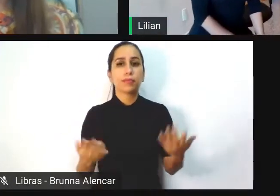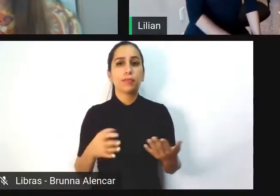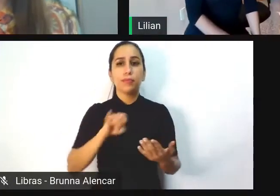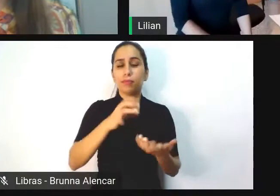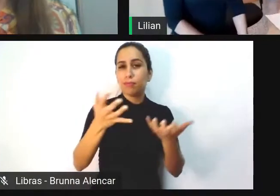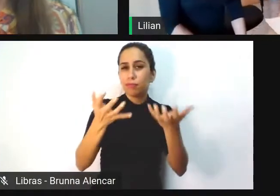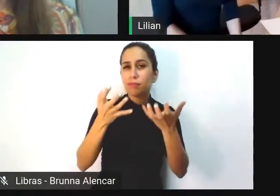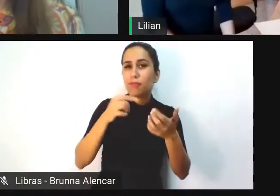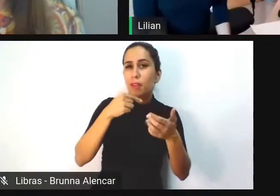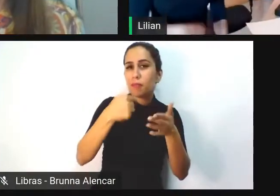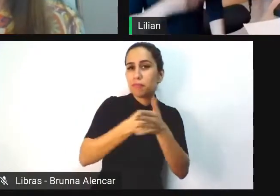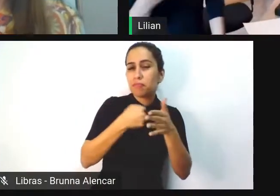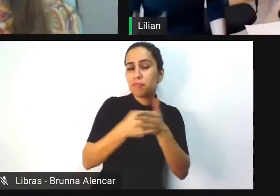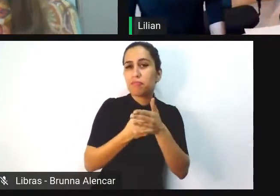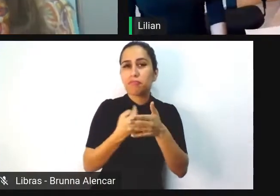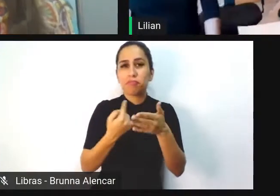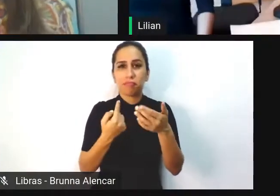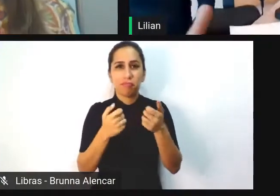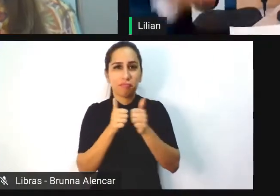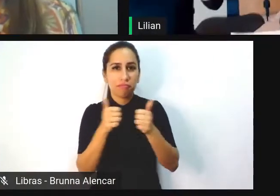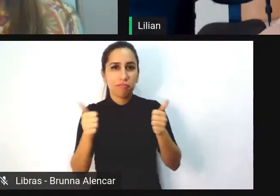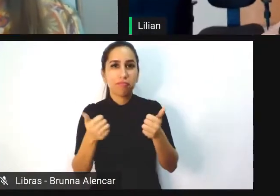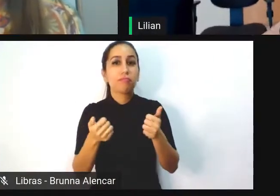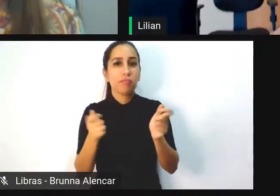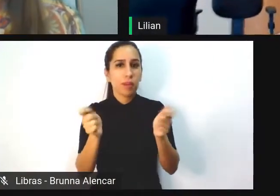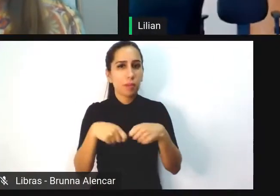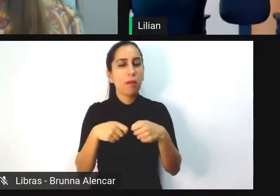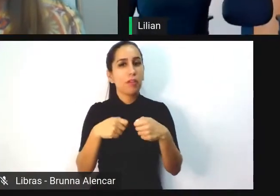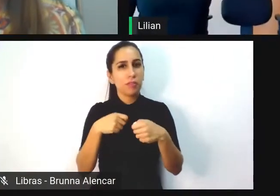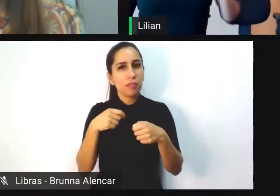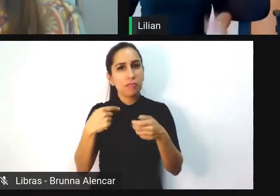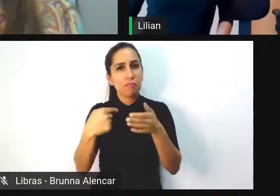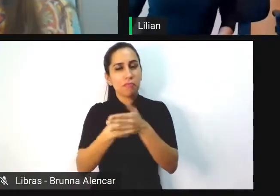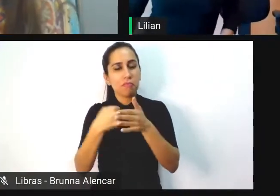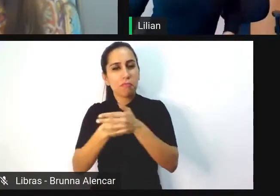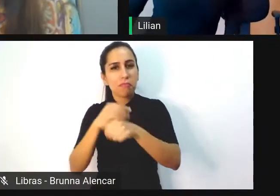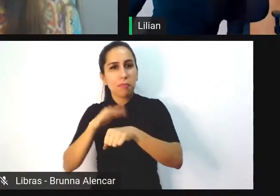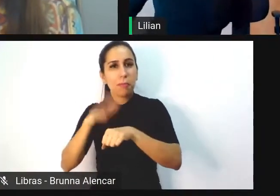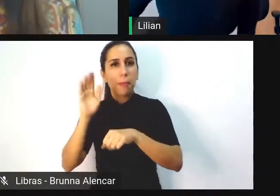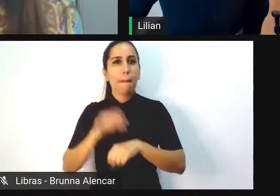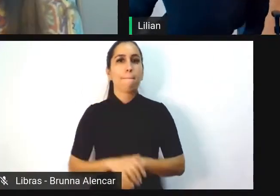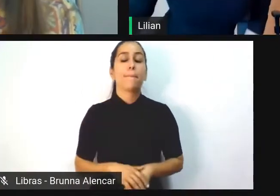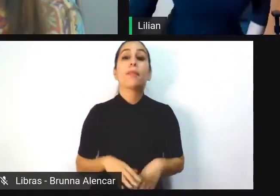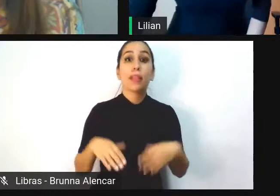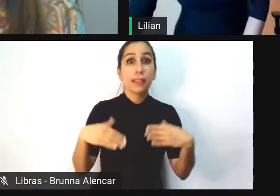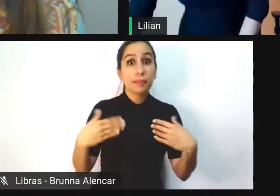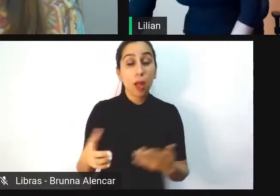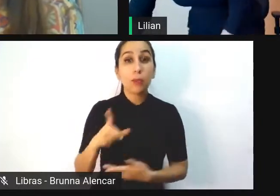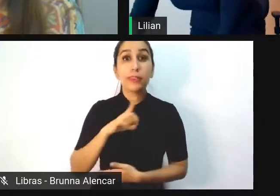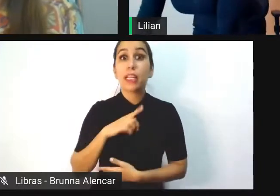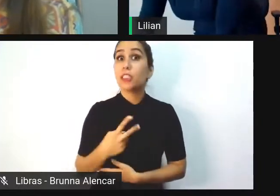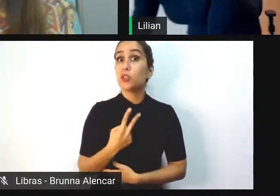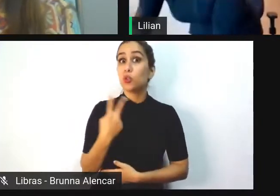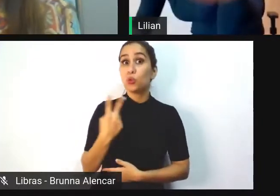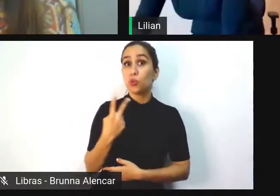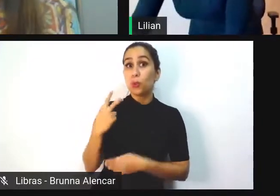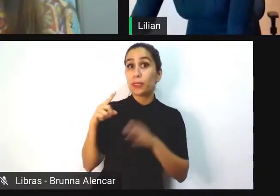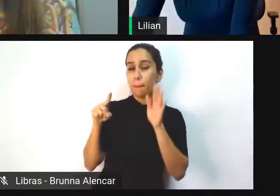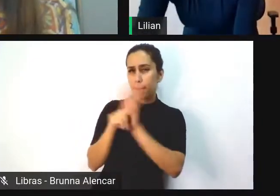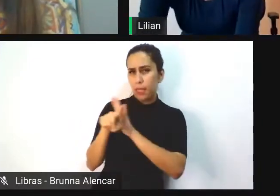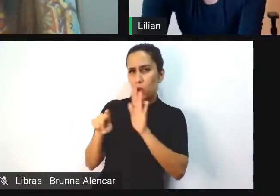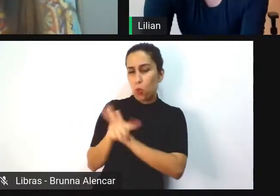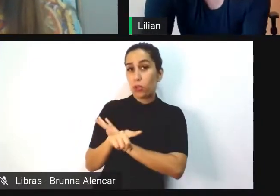você pode passar as próximas. Então, nós temos duas perguntas aqui. Eu vou fazer